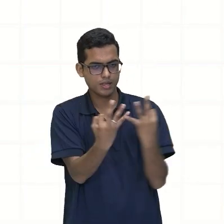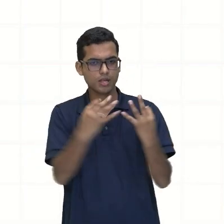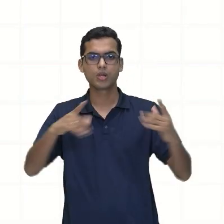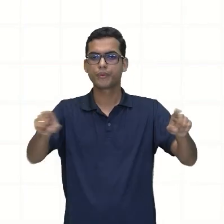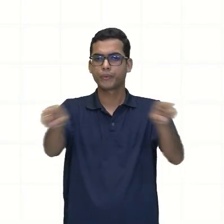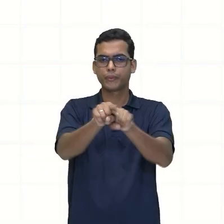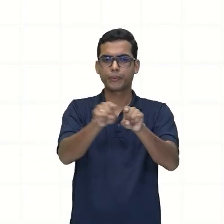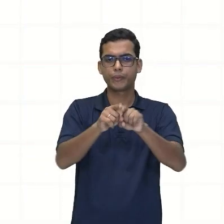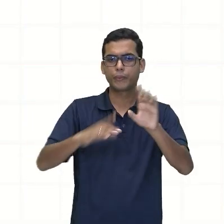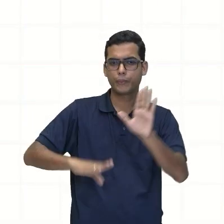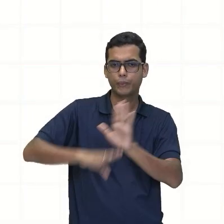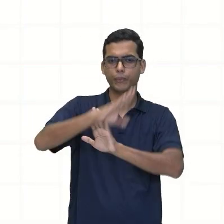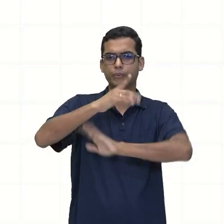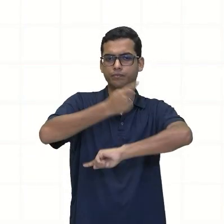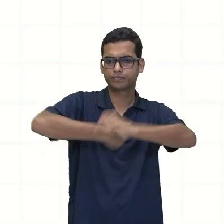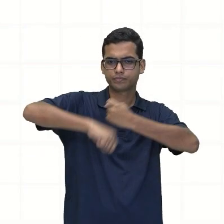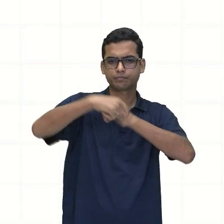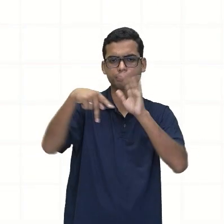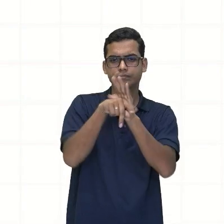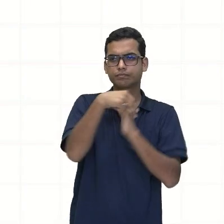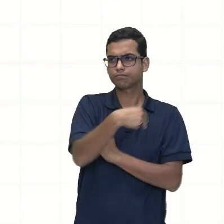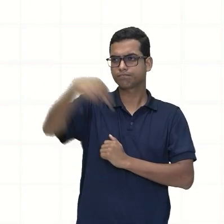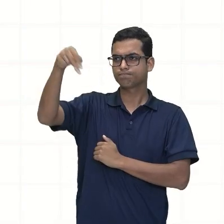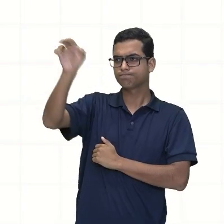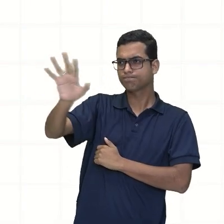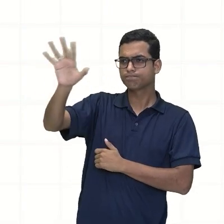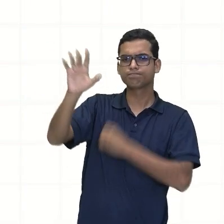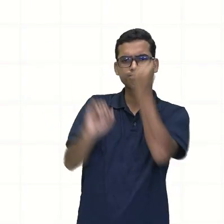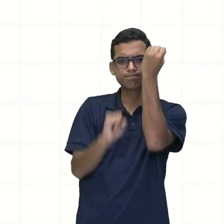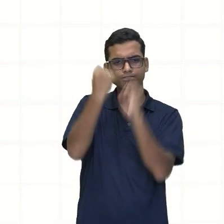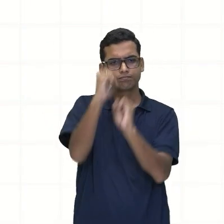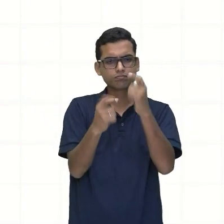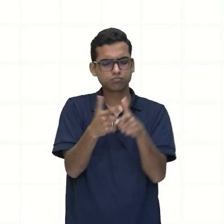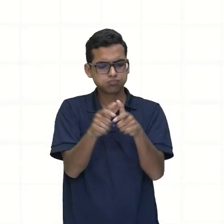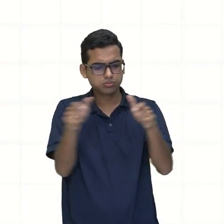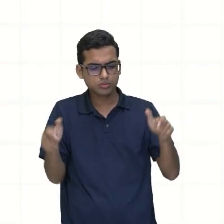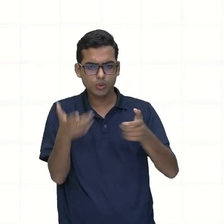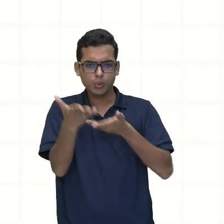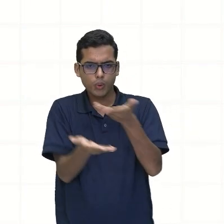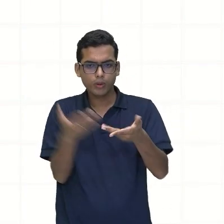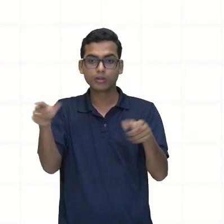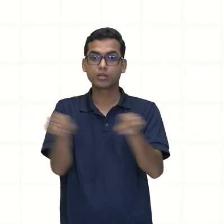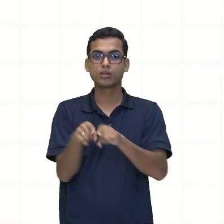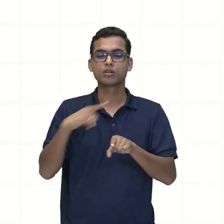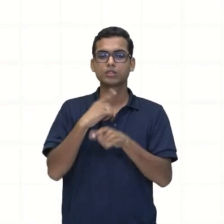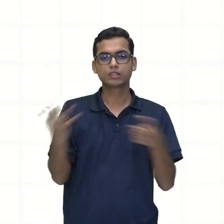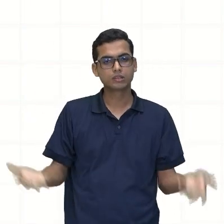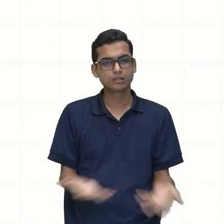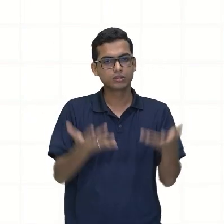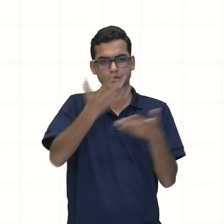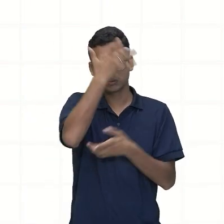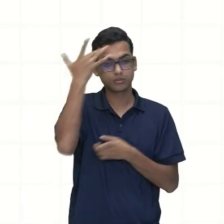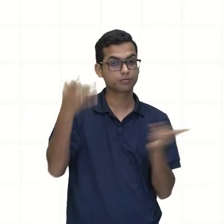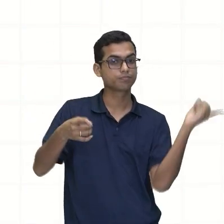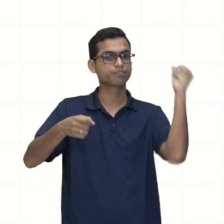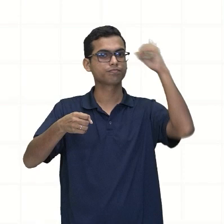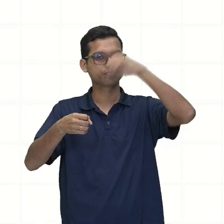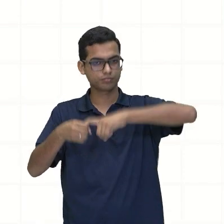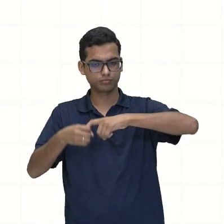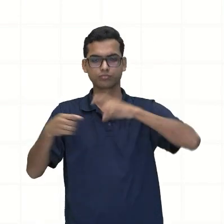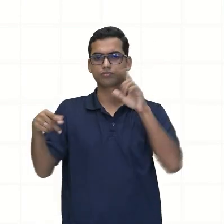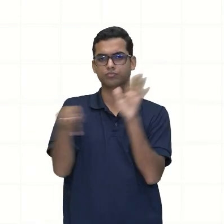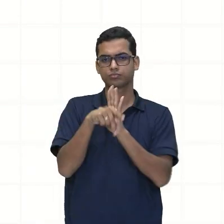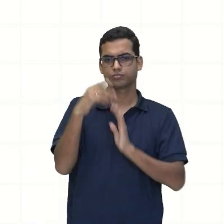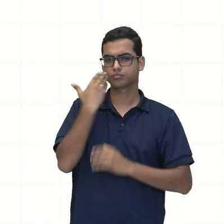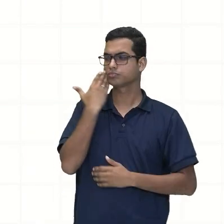Isso fez com que ocorresse essa migração de retorno. Vamos observar aí no mapa, olha. E aí nós